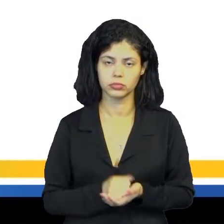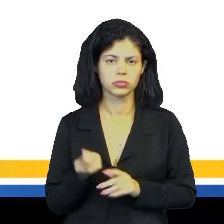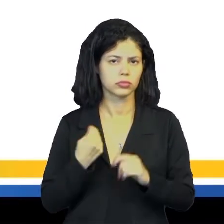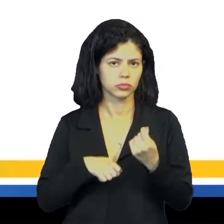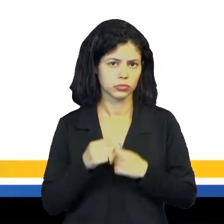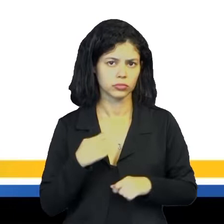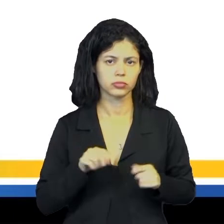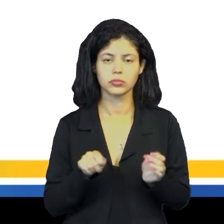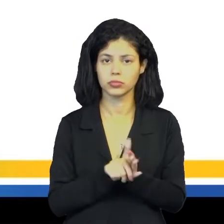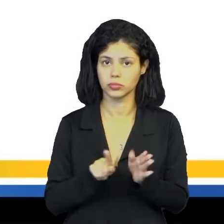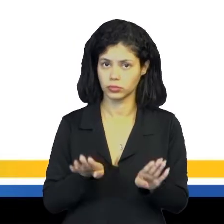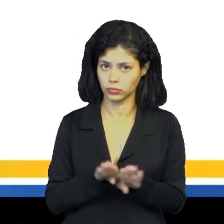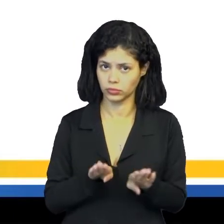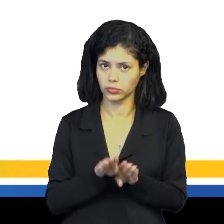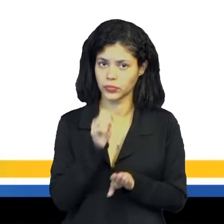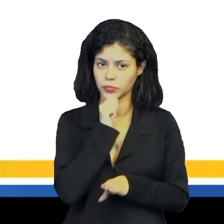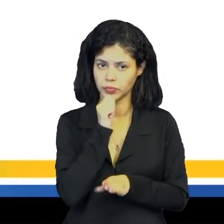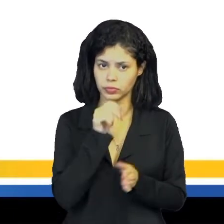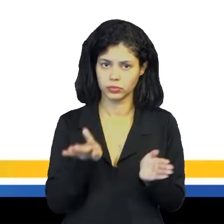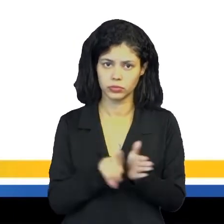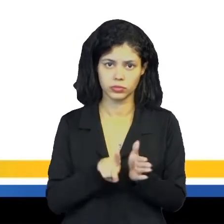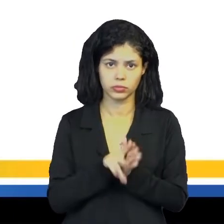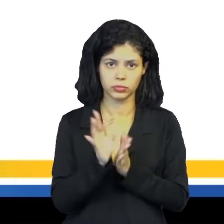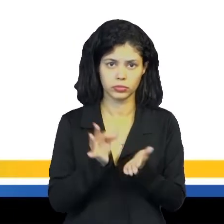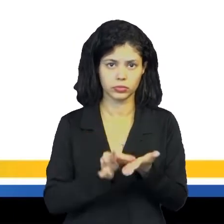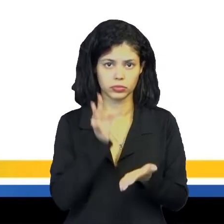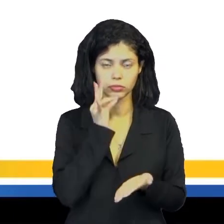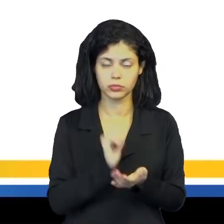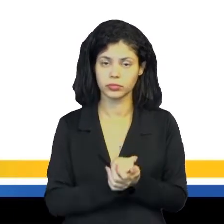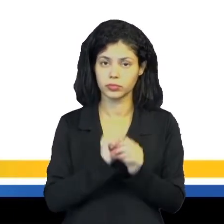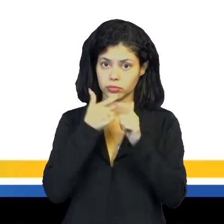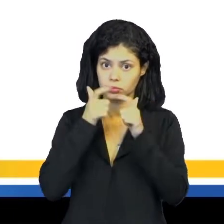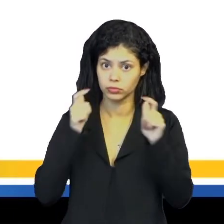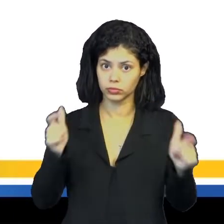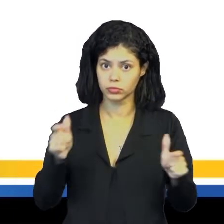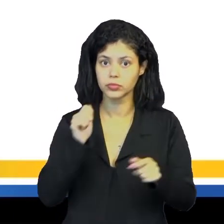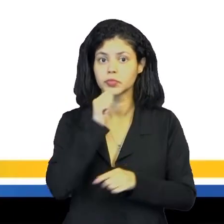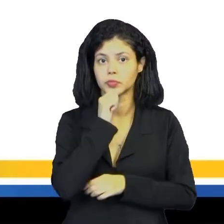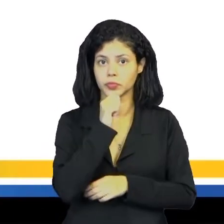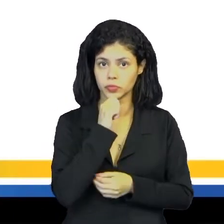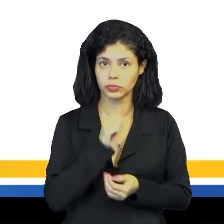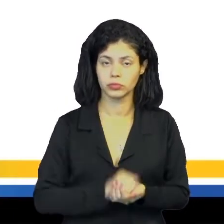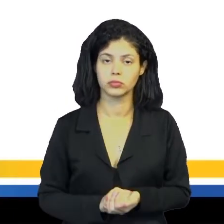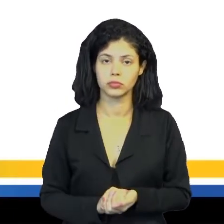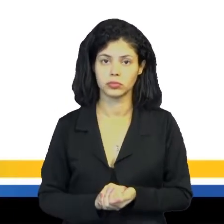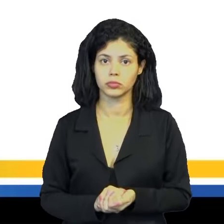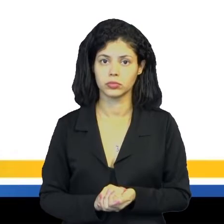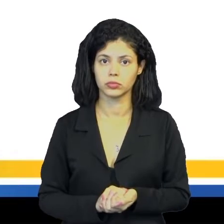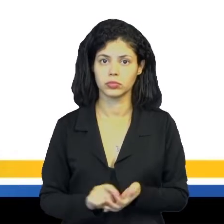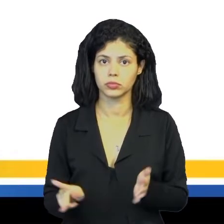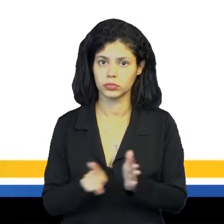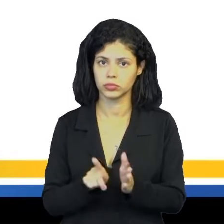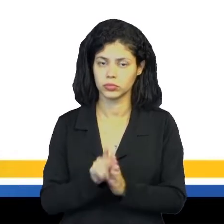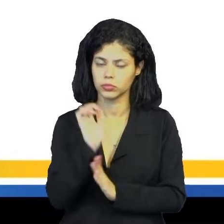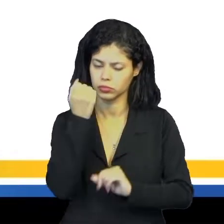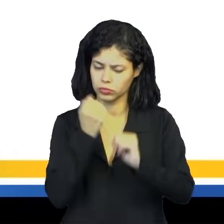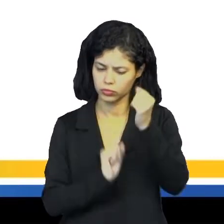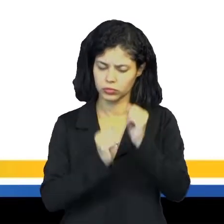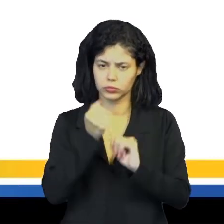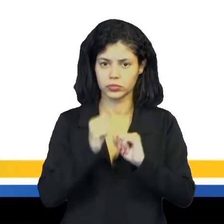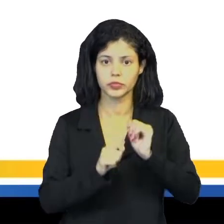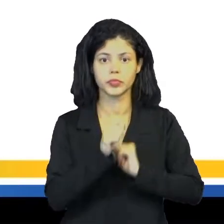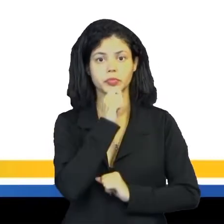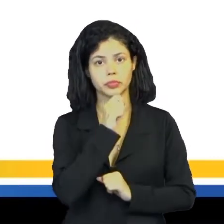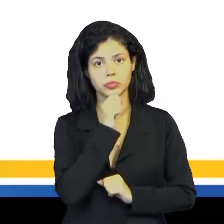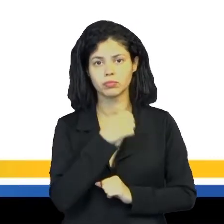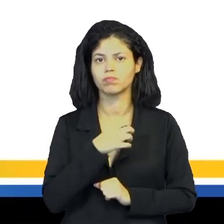era extremamente dependente do café, tentava se diversificar com uma incipiente industrialização, mas